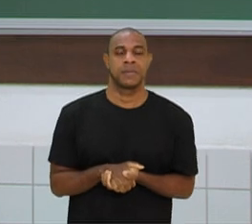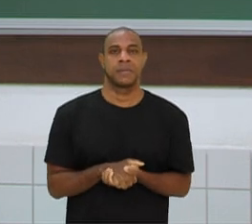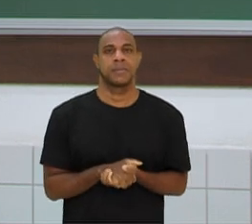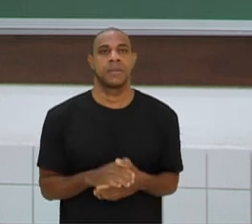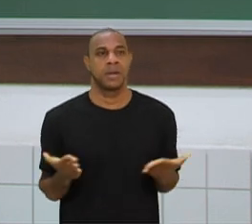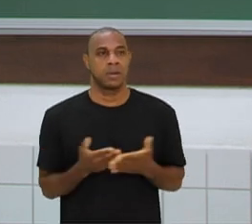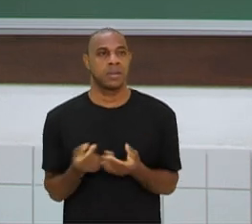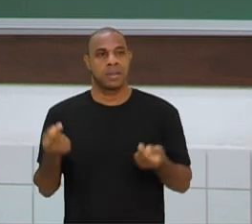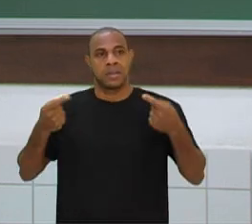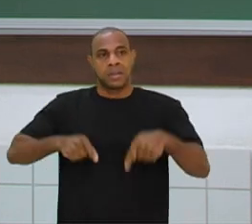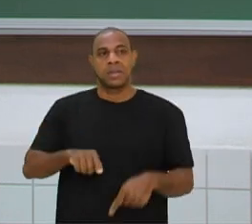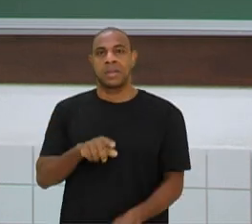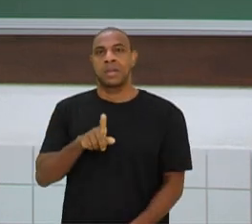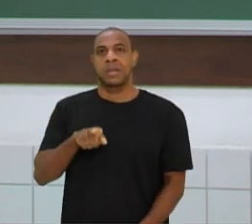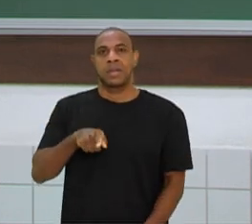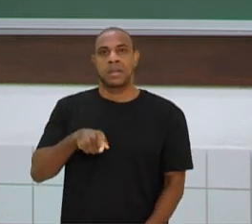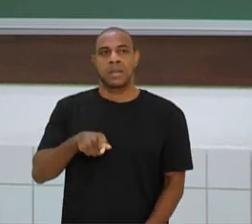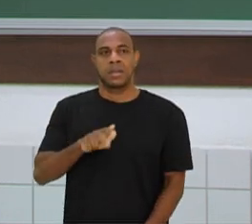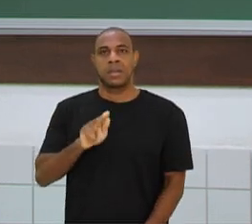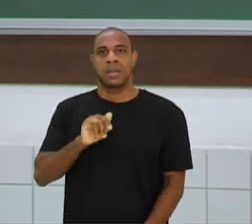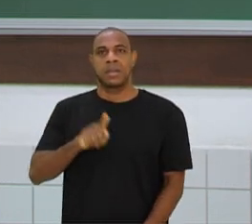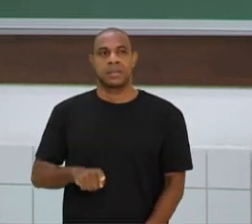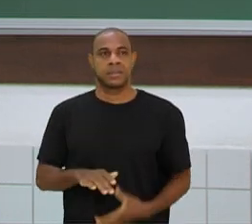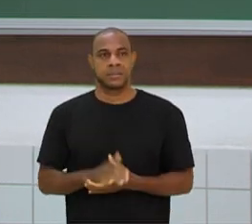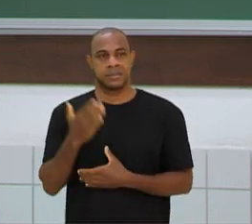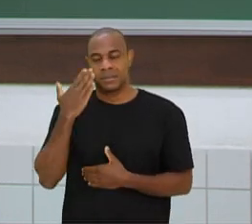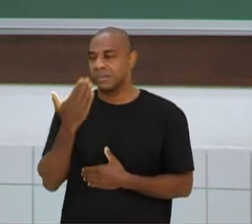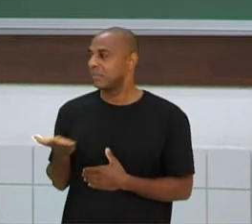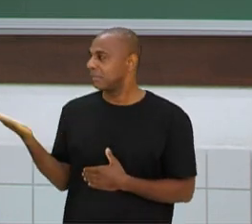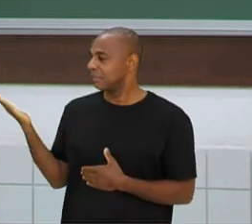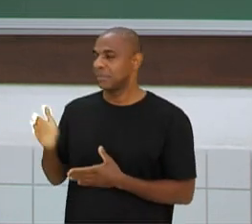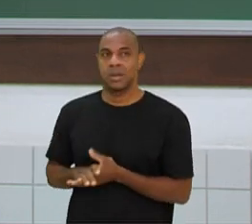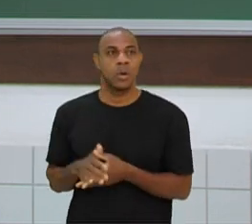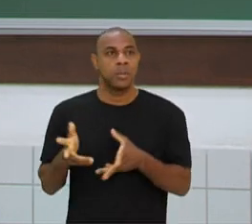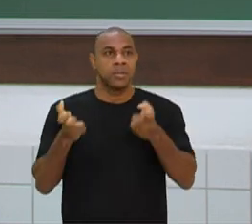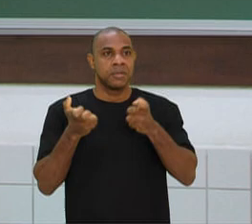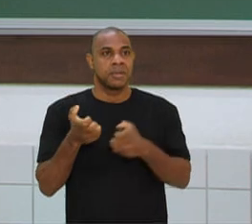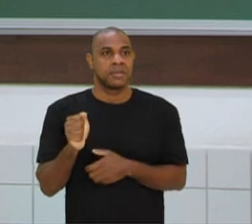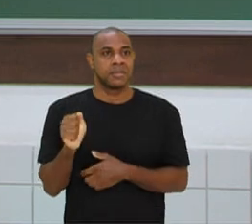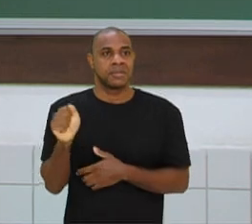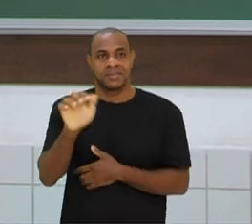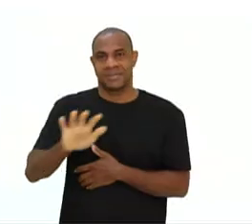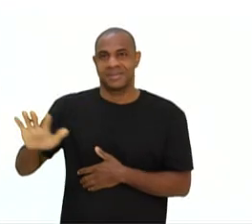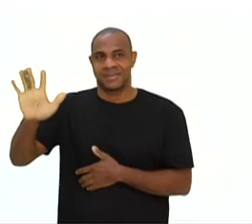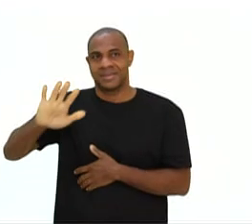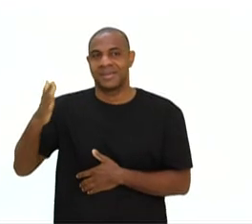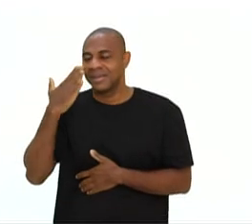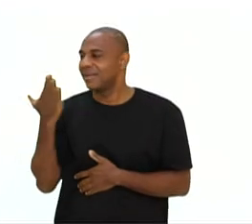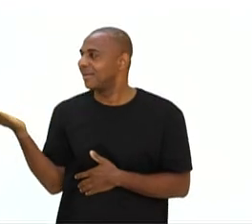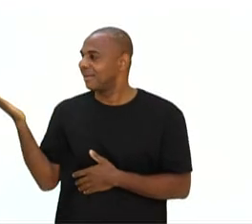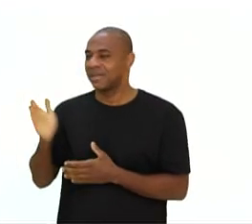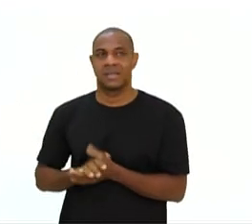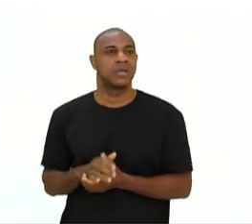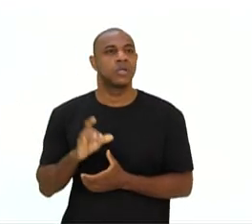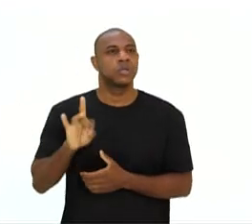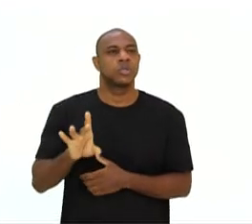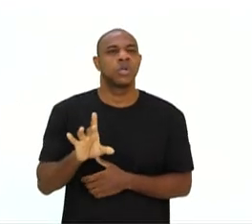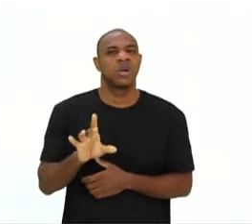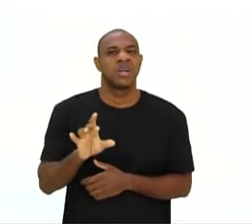is it? It's a quiz time. Observamos pela nossa imagem que nós temos ali que não é só a